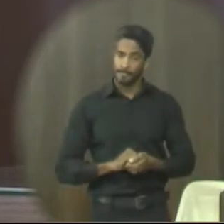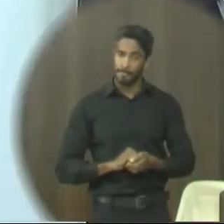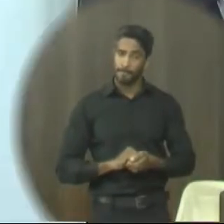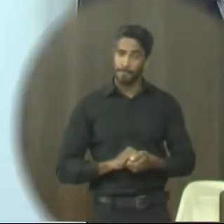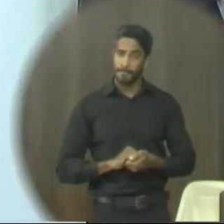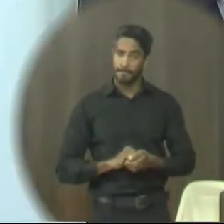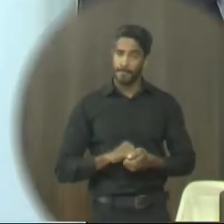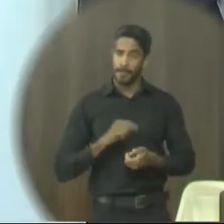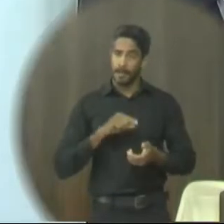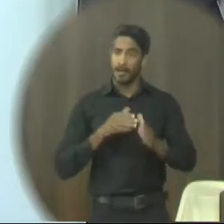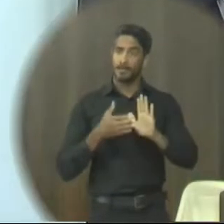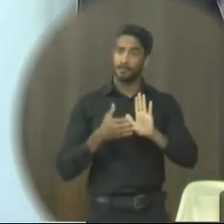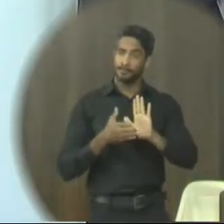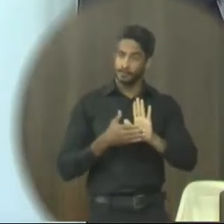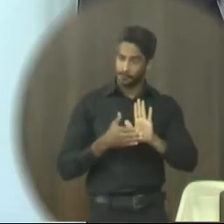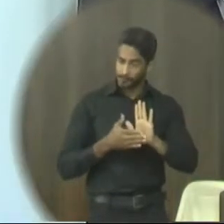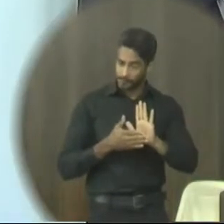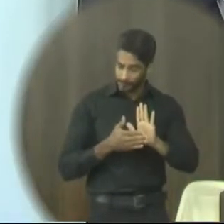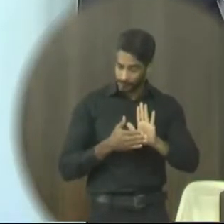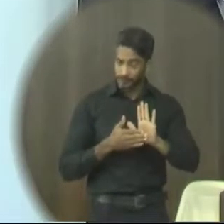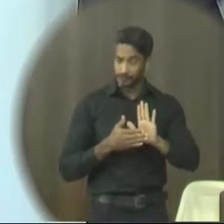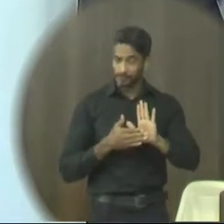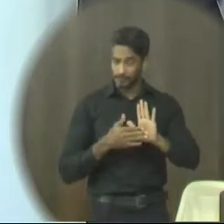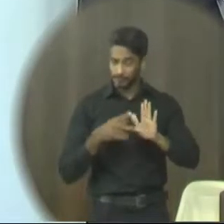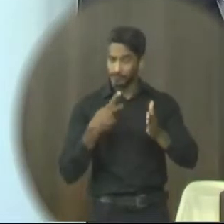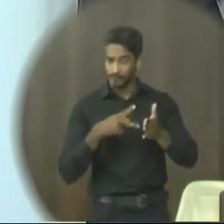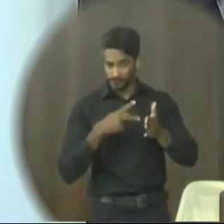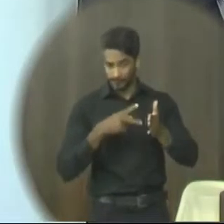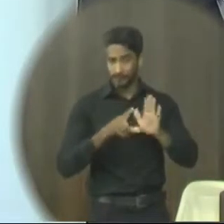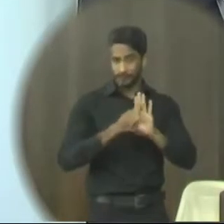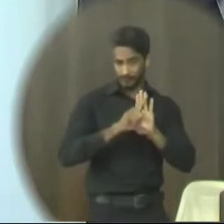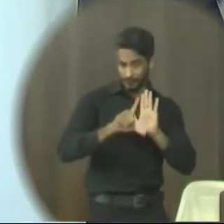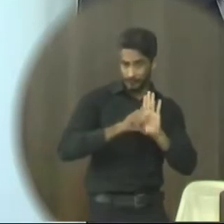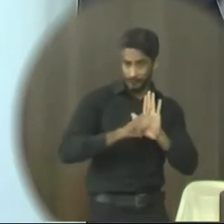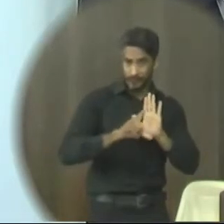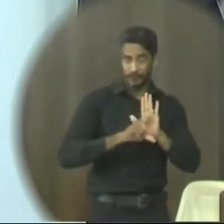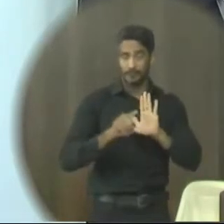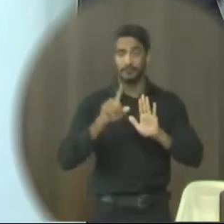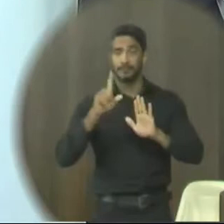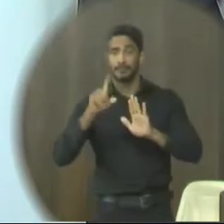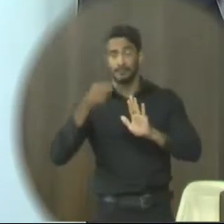a pretensão do eminente legislador